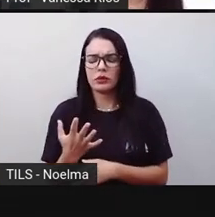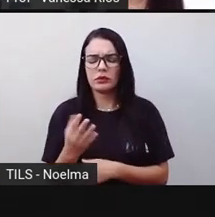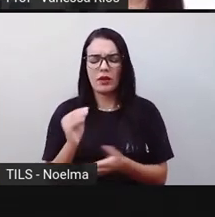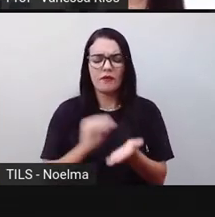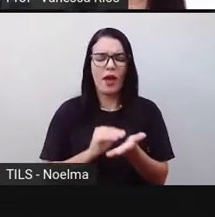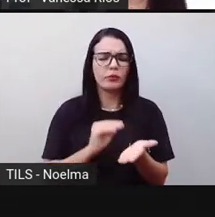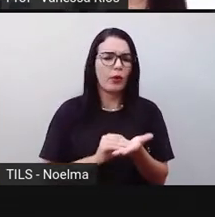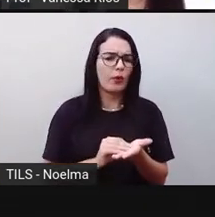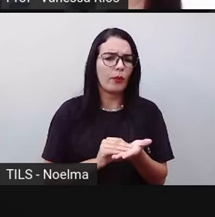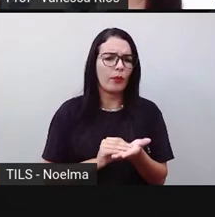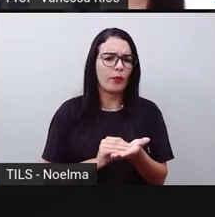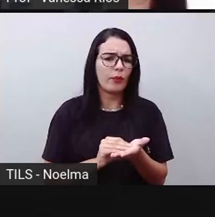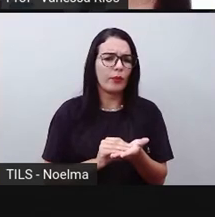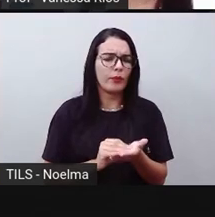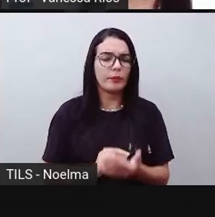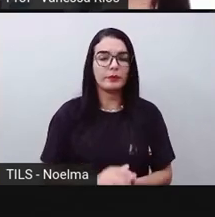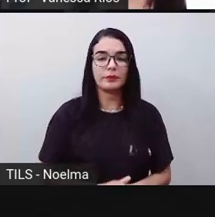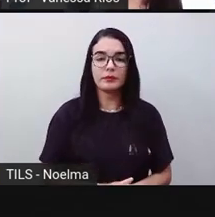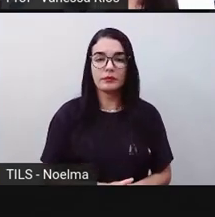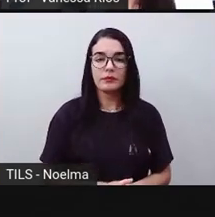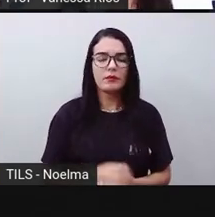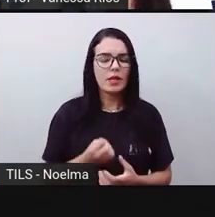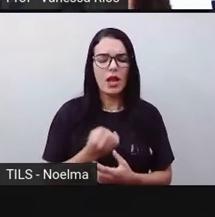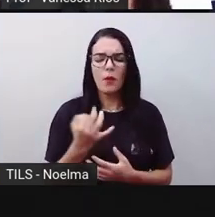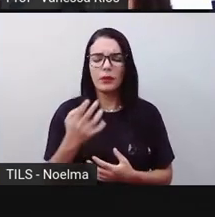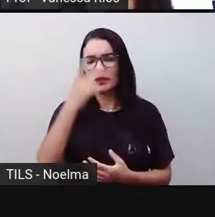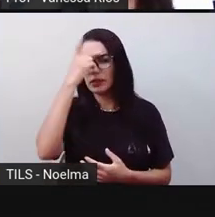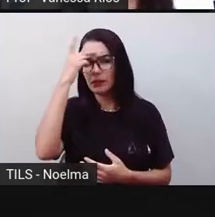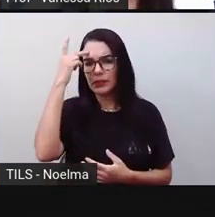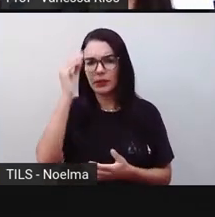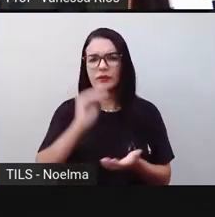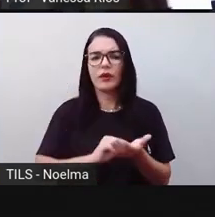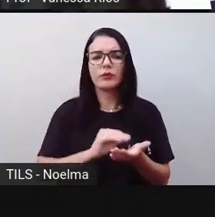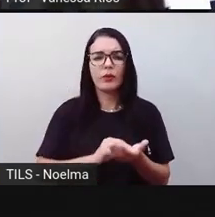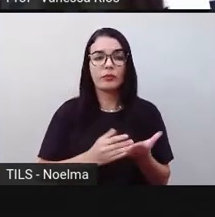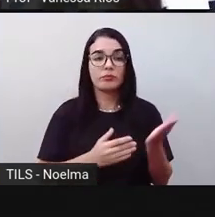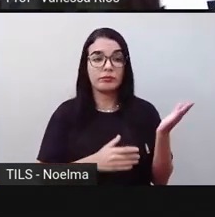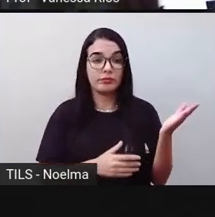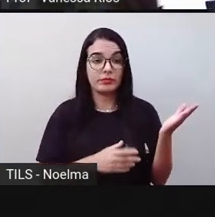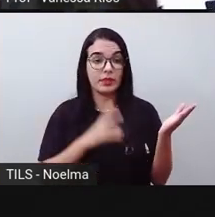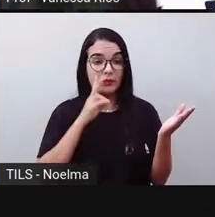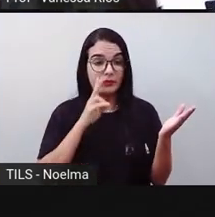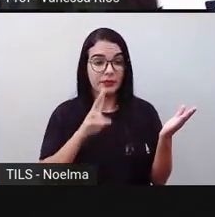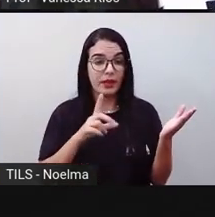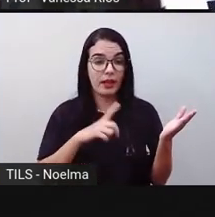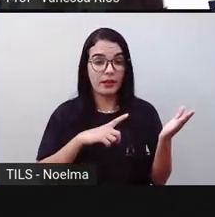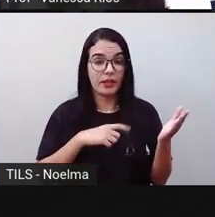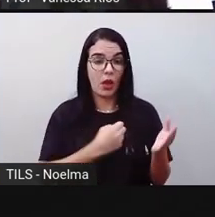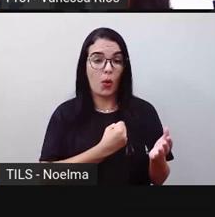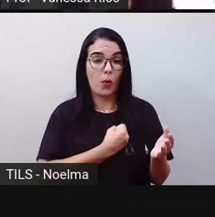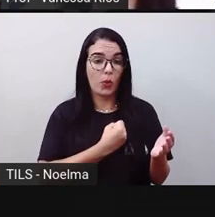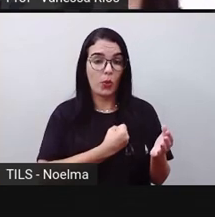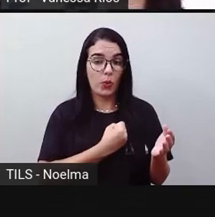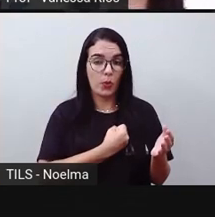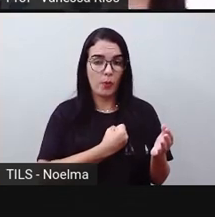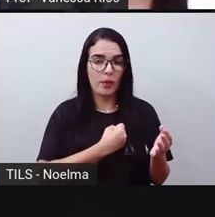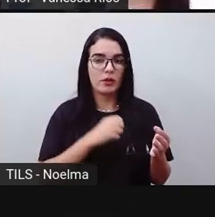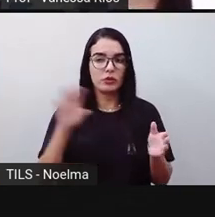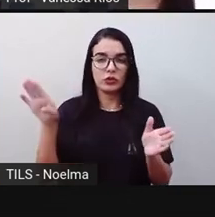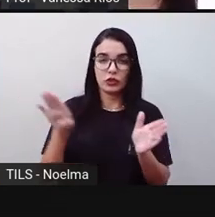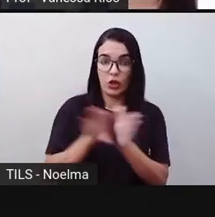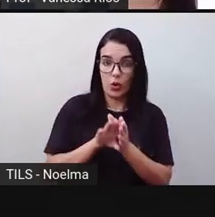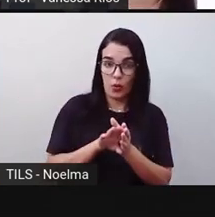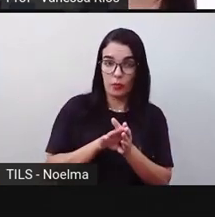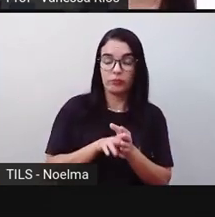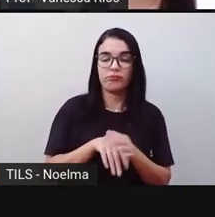faltaram? Olhem só. A gente tem aí o número que nos leva a encontrar o resultado dos alunos que compareceram para